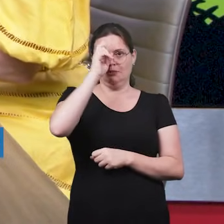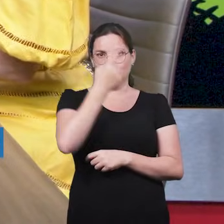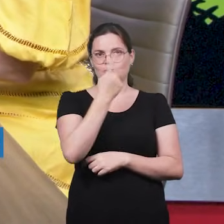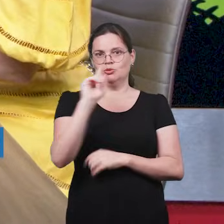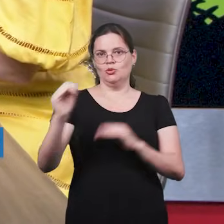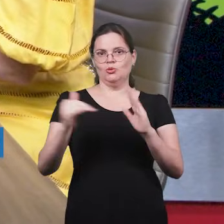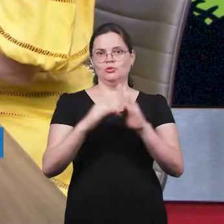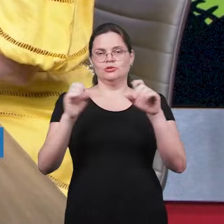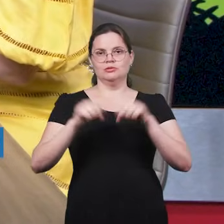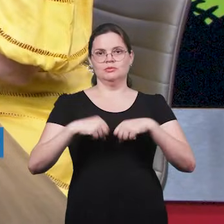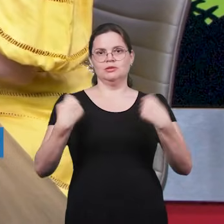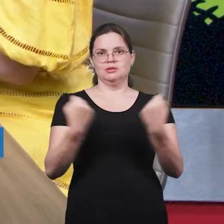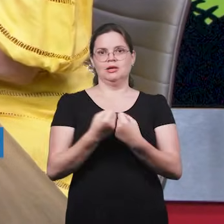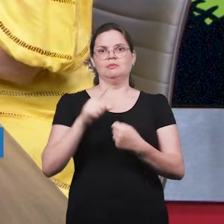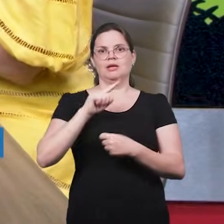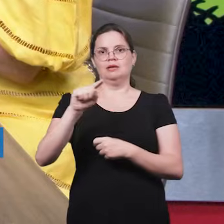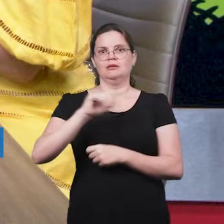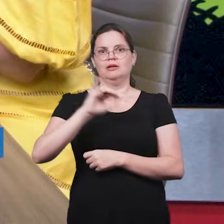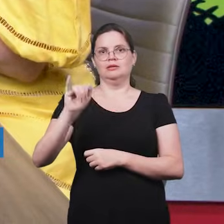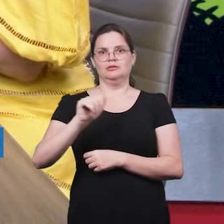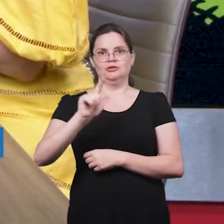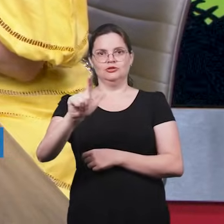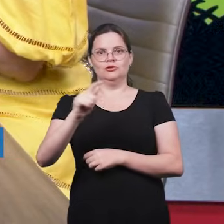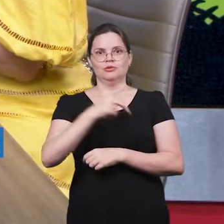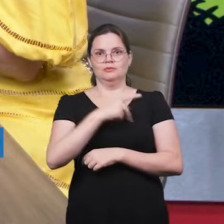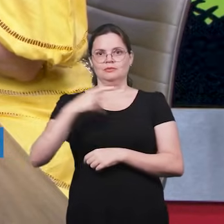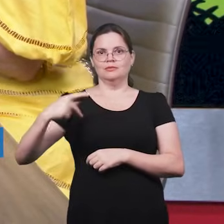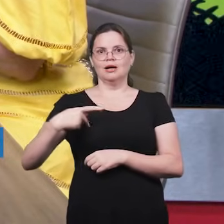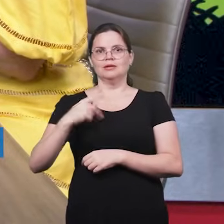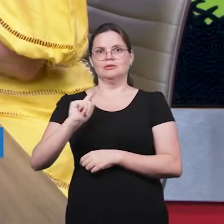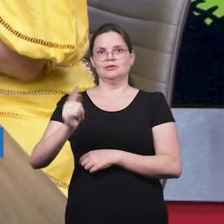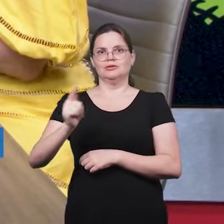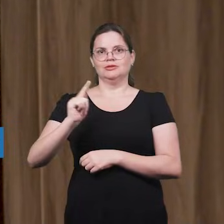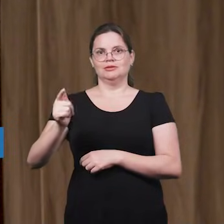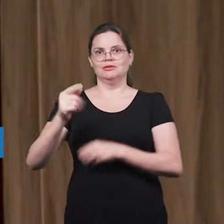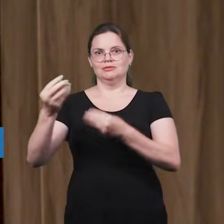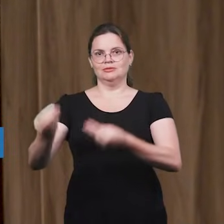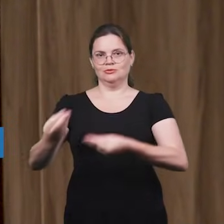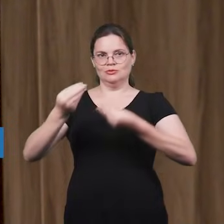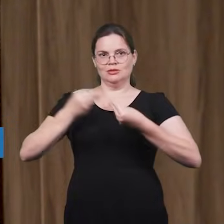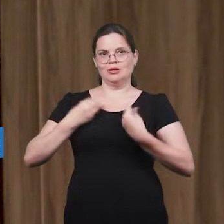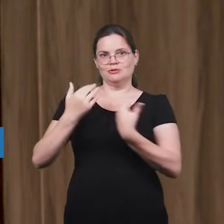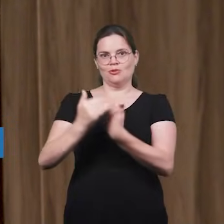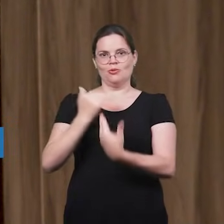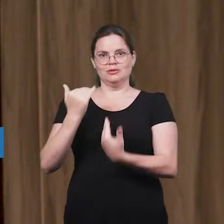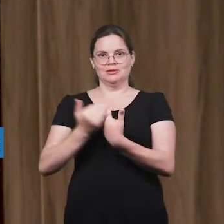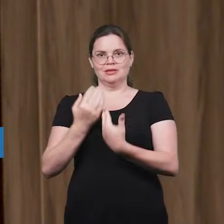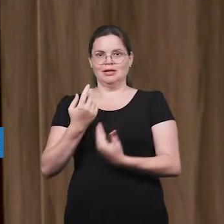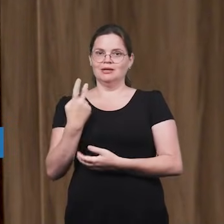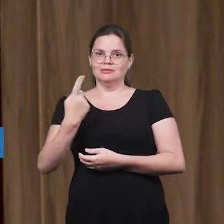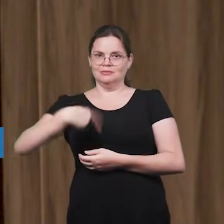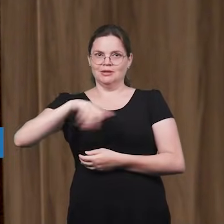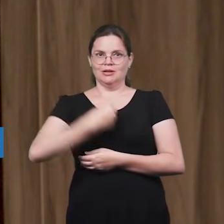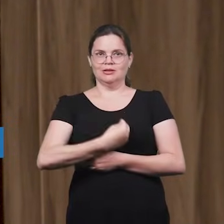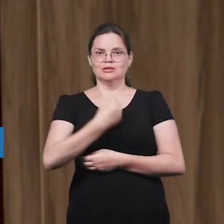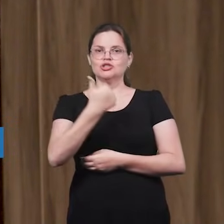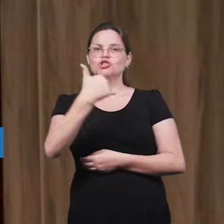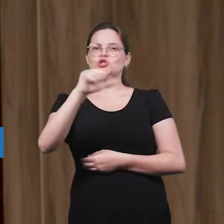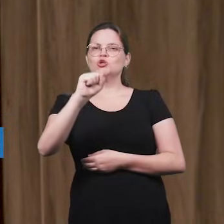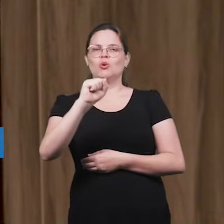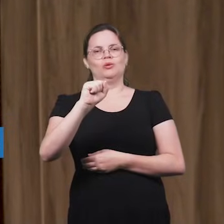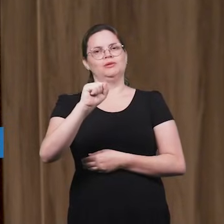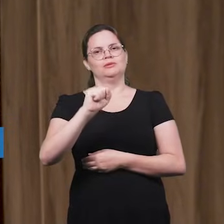junho, o pastor Giudetti nos entregou esses conselhos para a sua vida, 18 conselhos tem